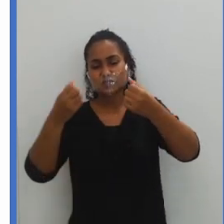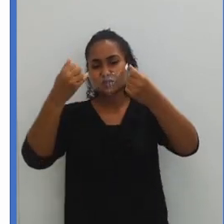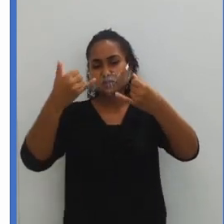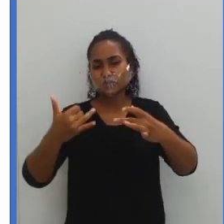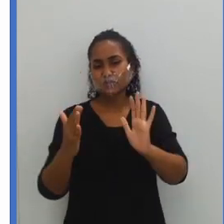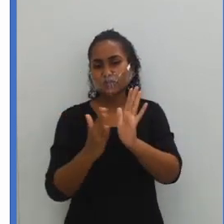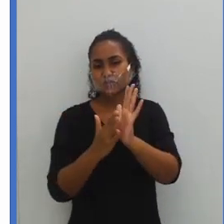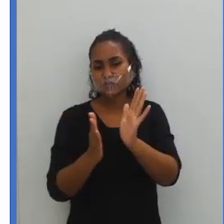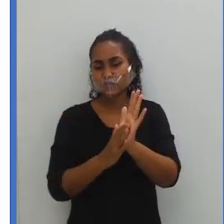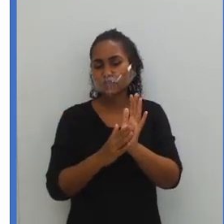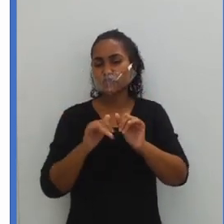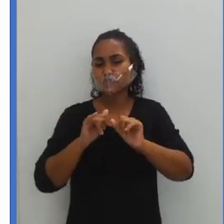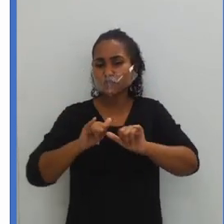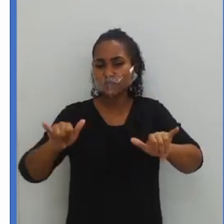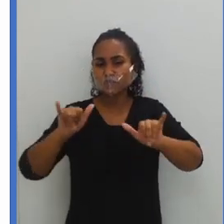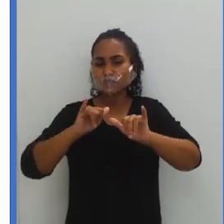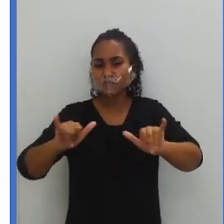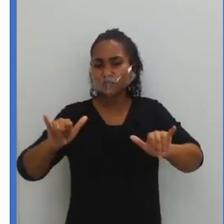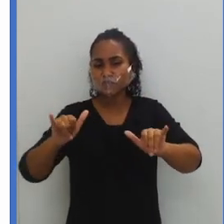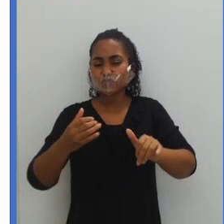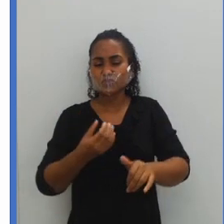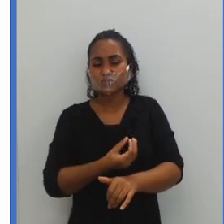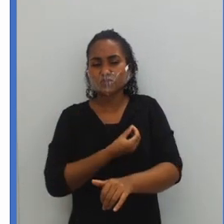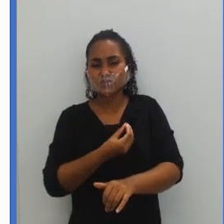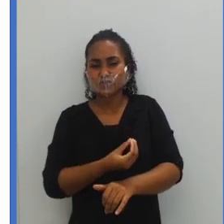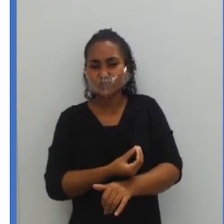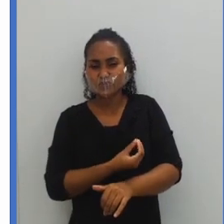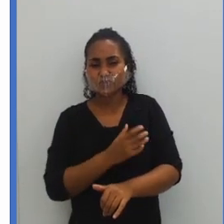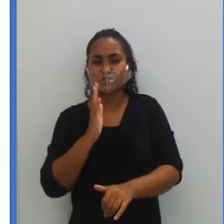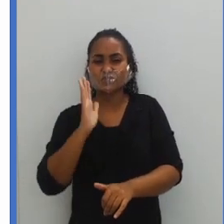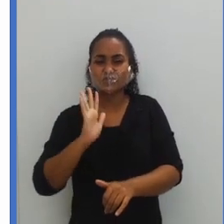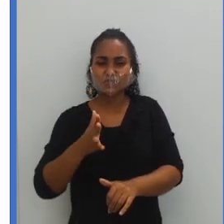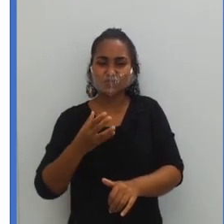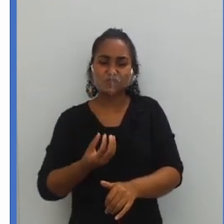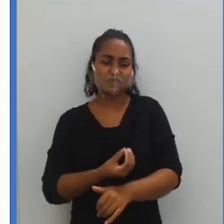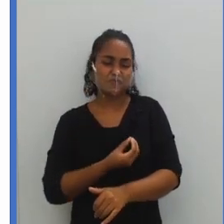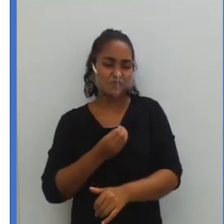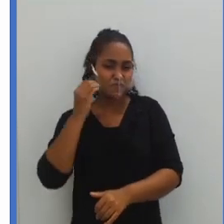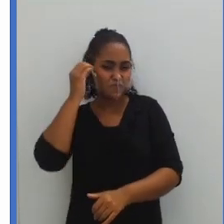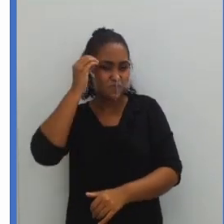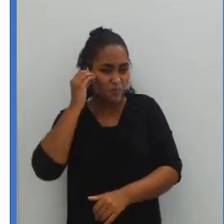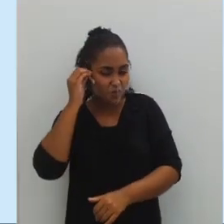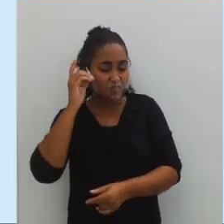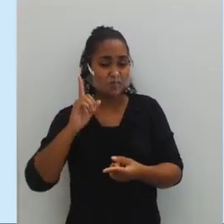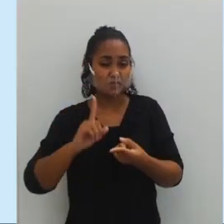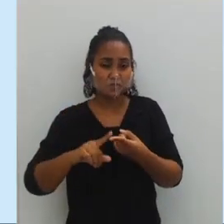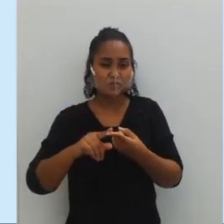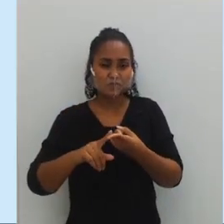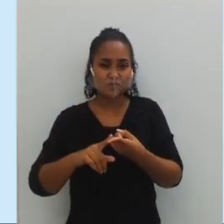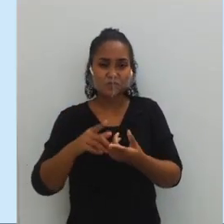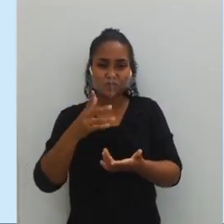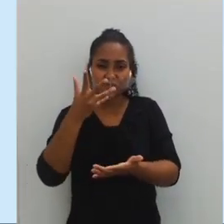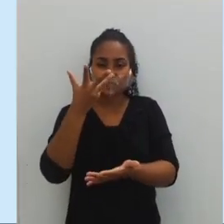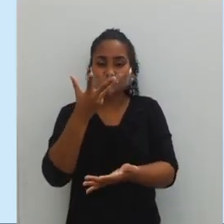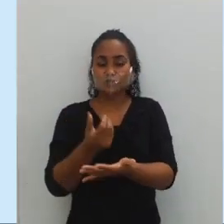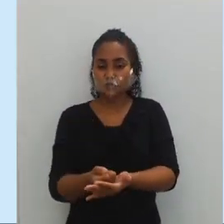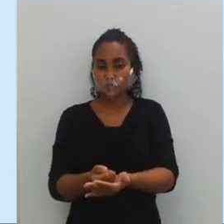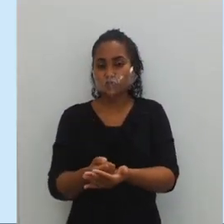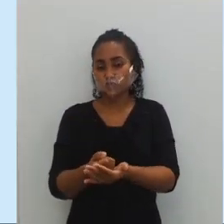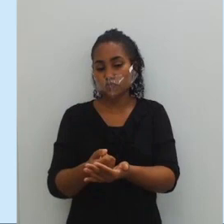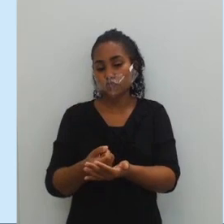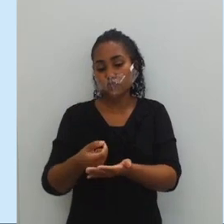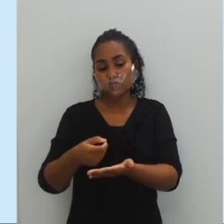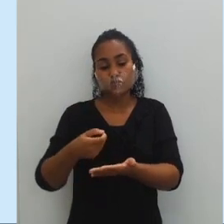sobre a proposta que elas lançam, o que elas vivenciam, o que elas já passaram, tá? E também deixa salvo no